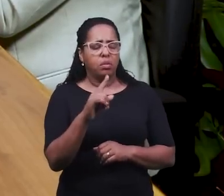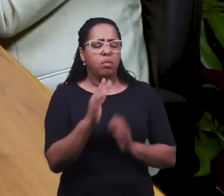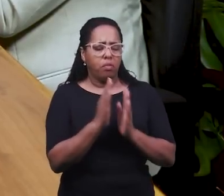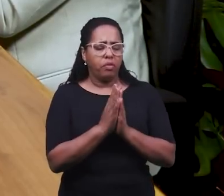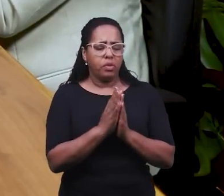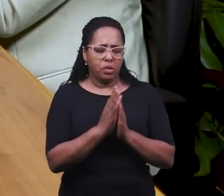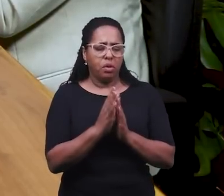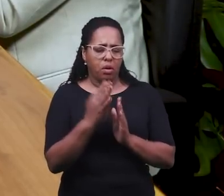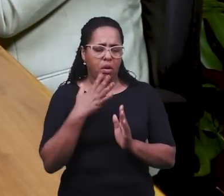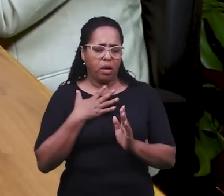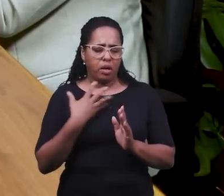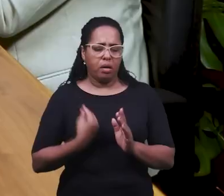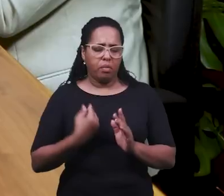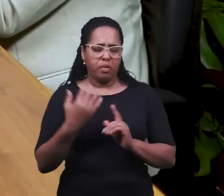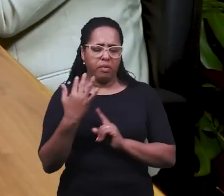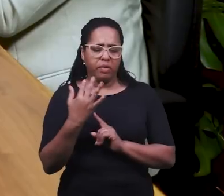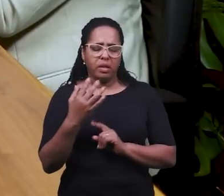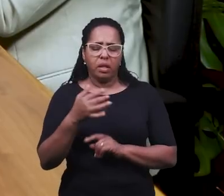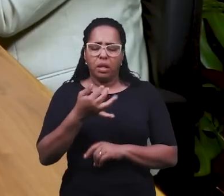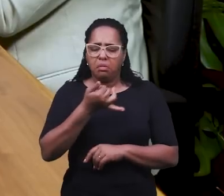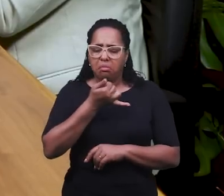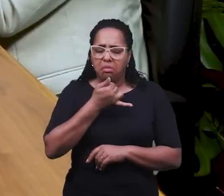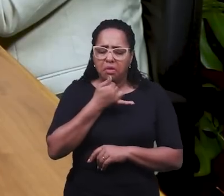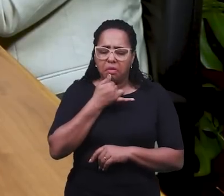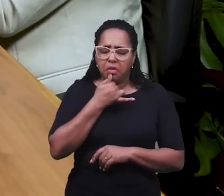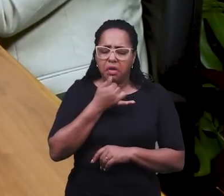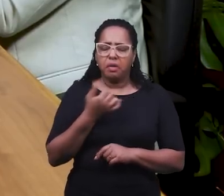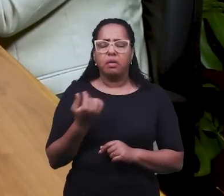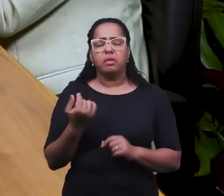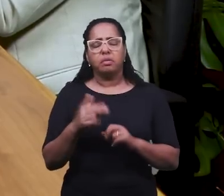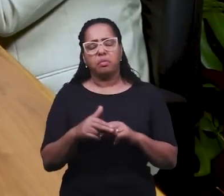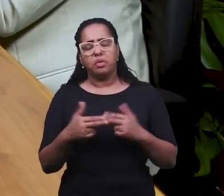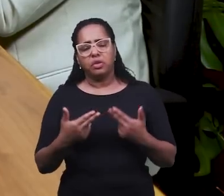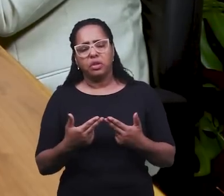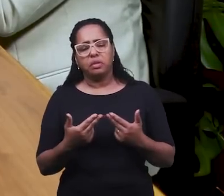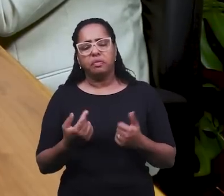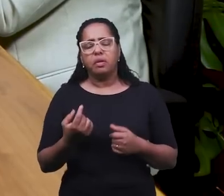pediu oração. Falou assim: que se ore por mim eu estou muito triste,